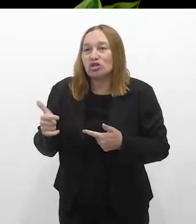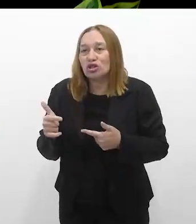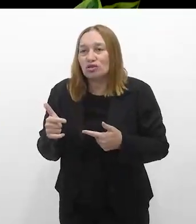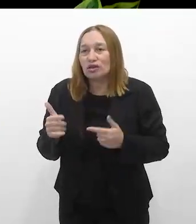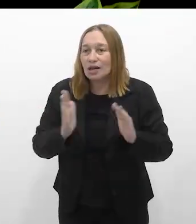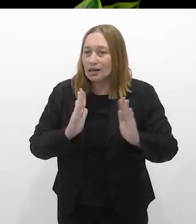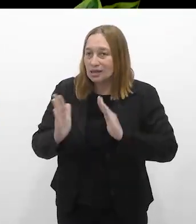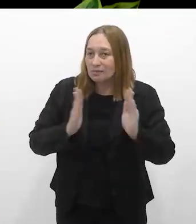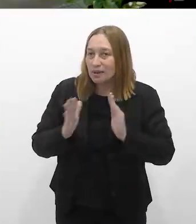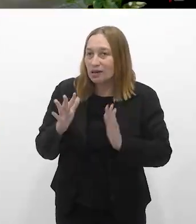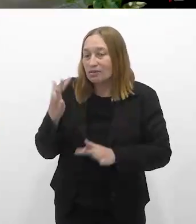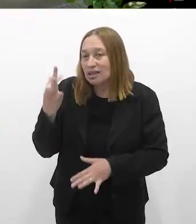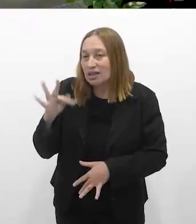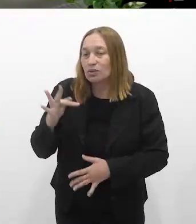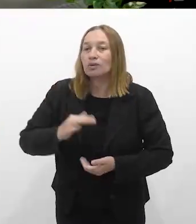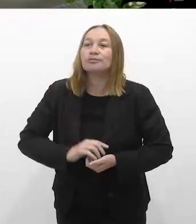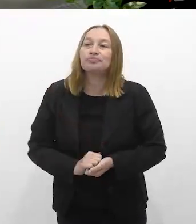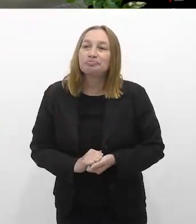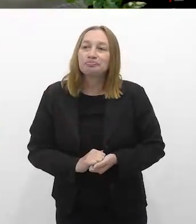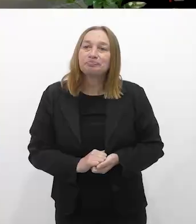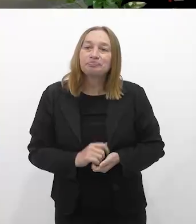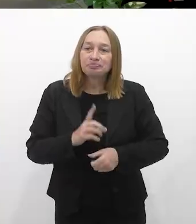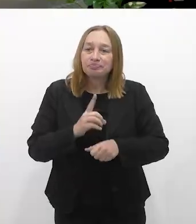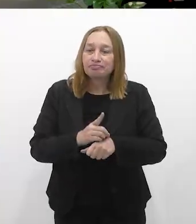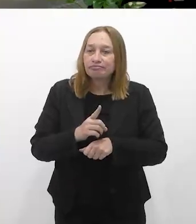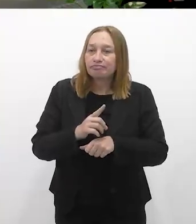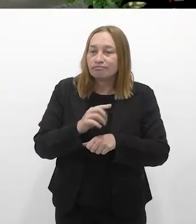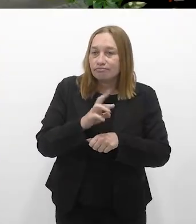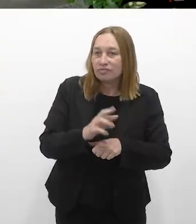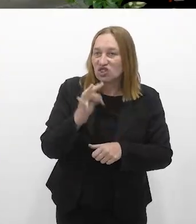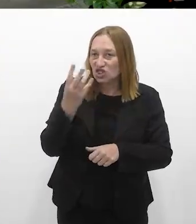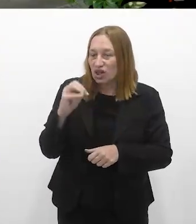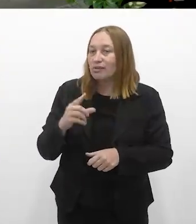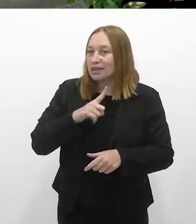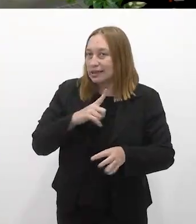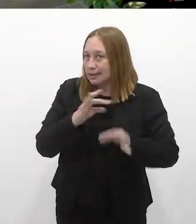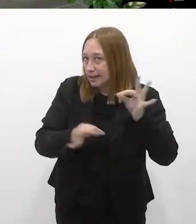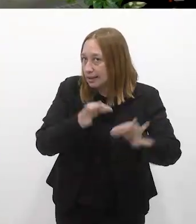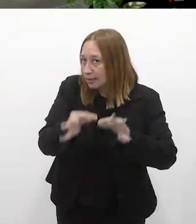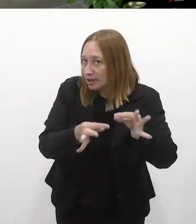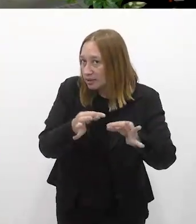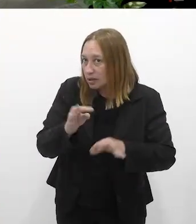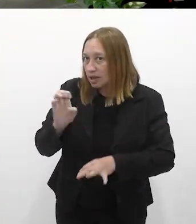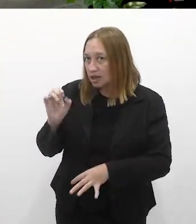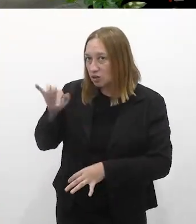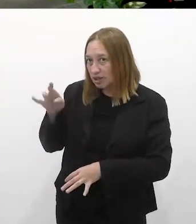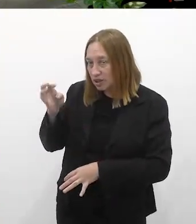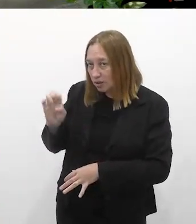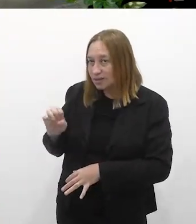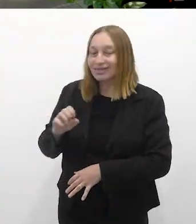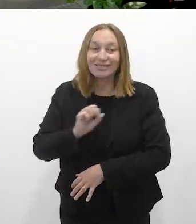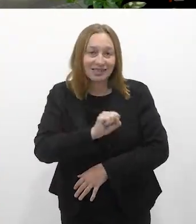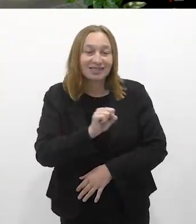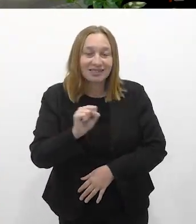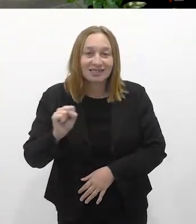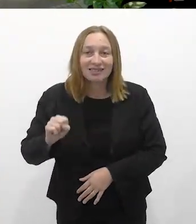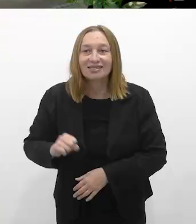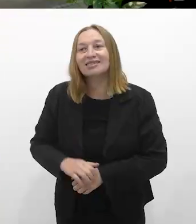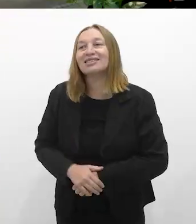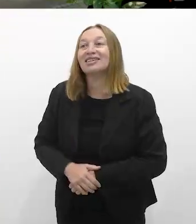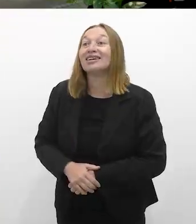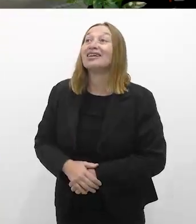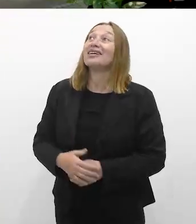sorte no período das dores, né? Doutor Tiago, tem tratamento para endometriose? Ah,